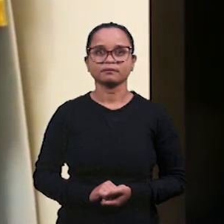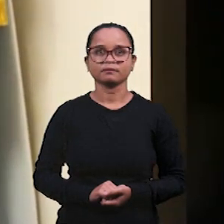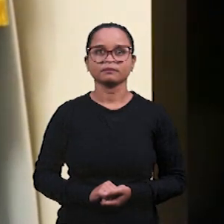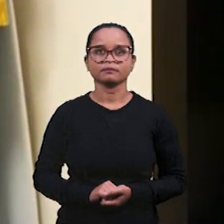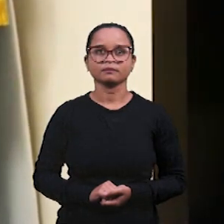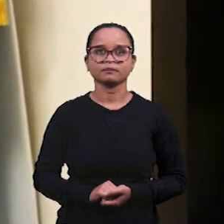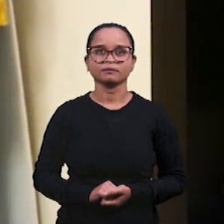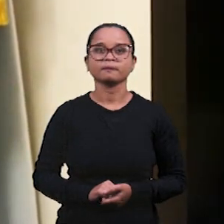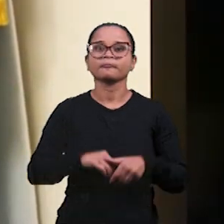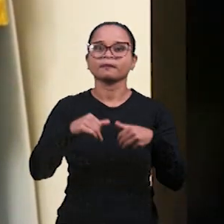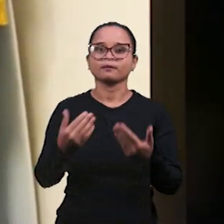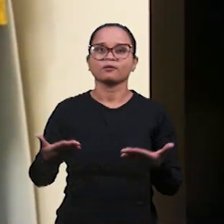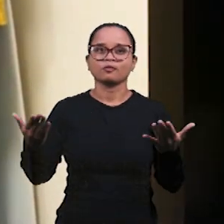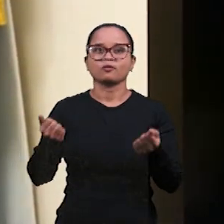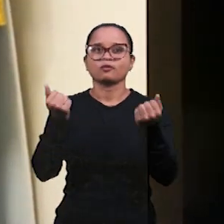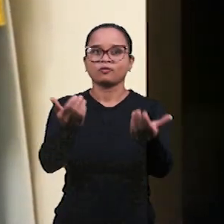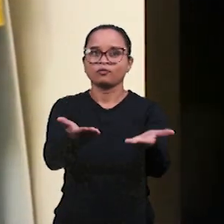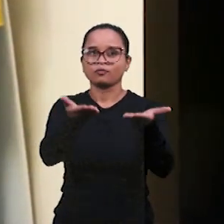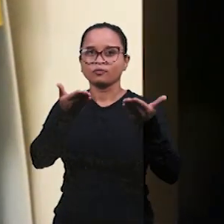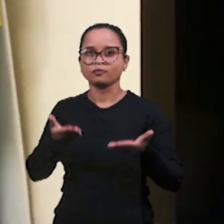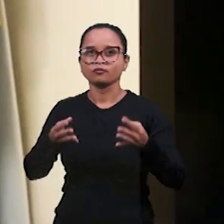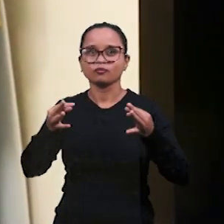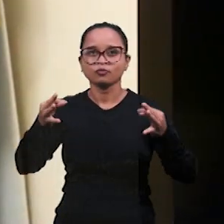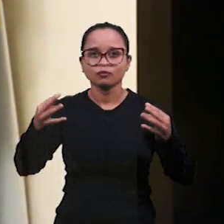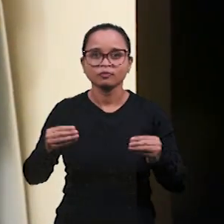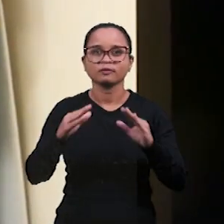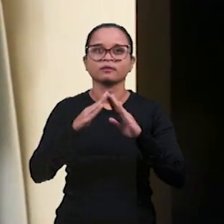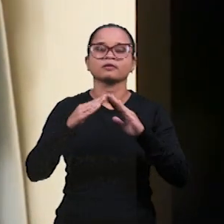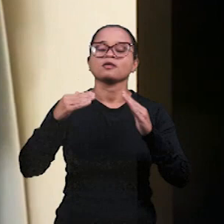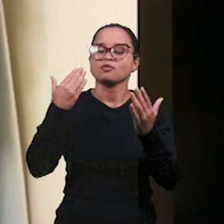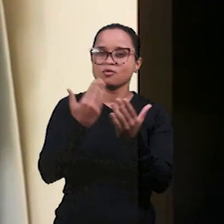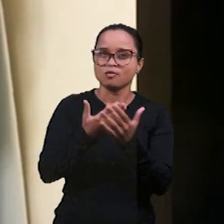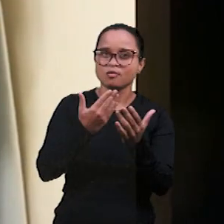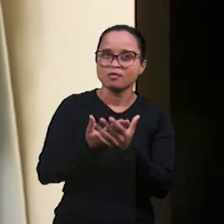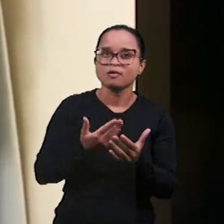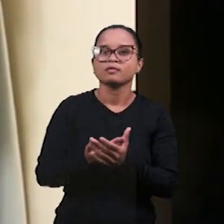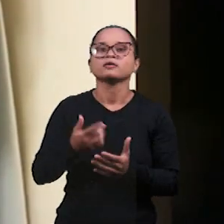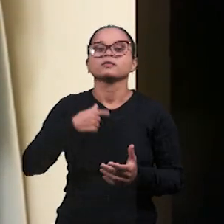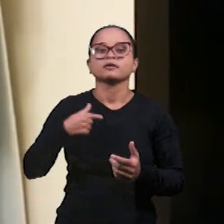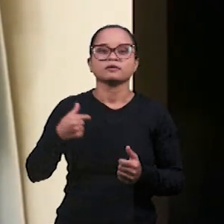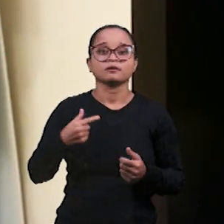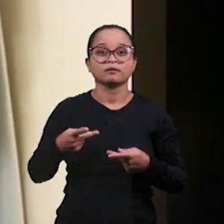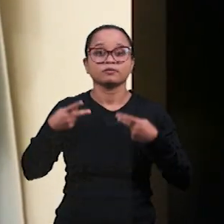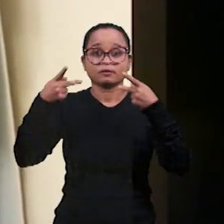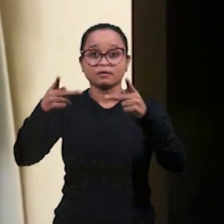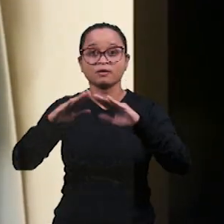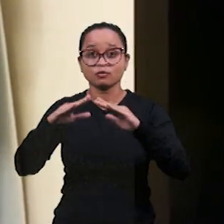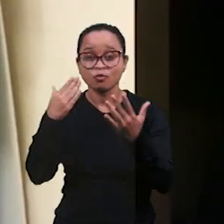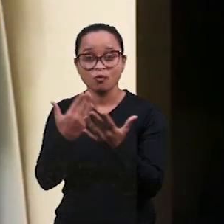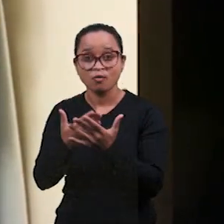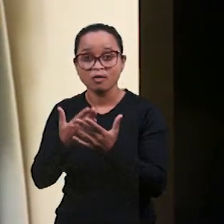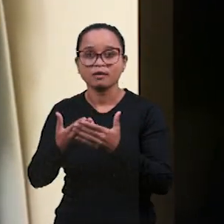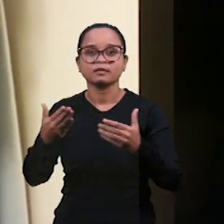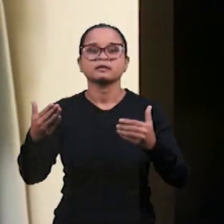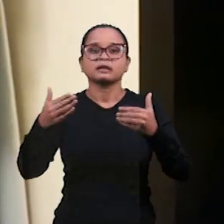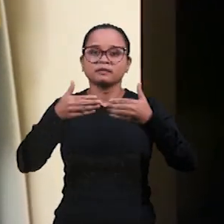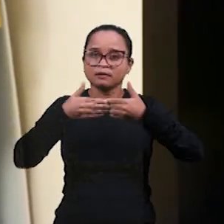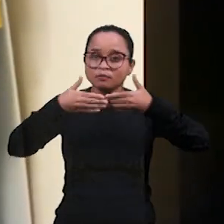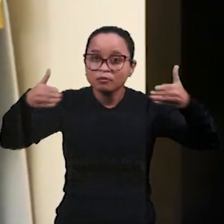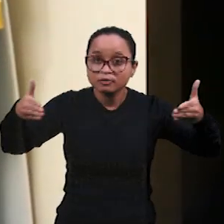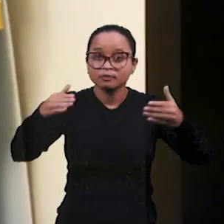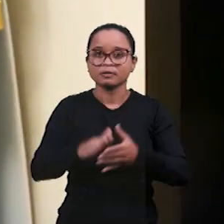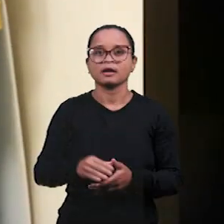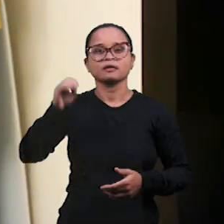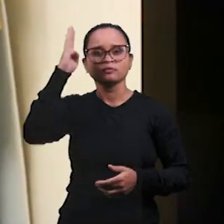O convite a todos que quiserem conhecer a escola, façam contato, será uma honra recebê-los, a escola está de portas abertas, a escola é do